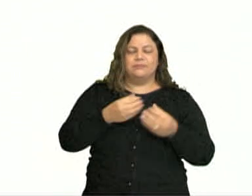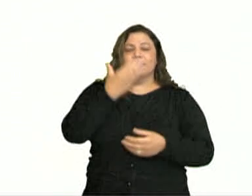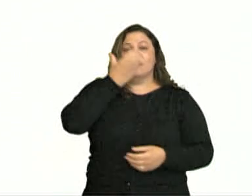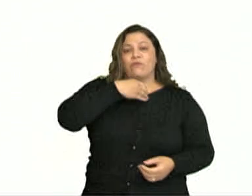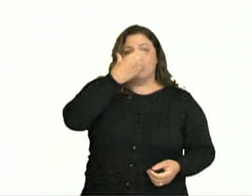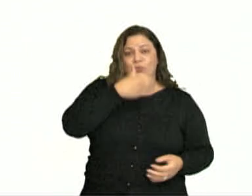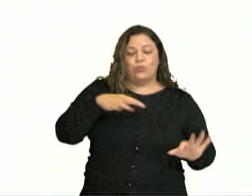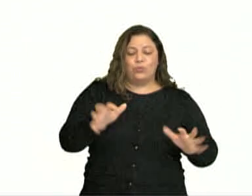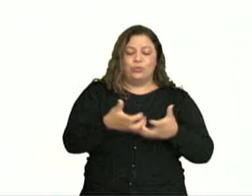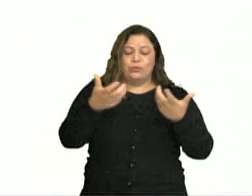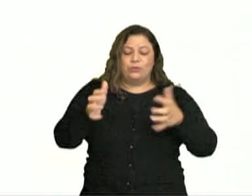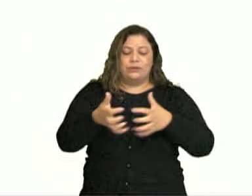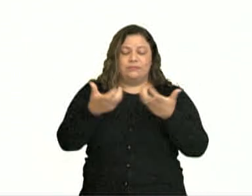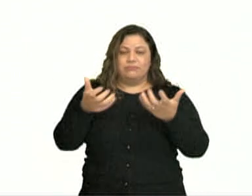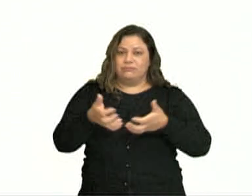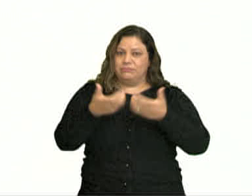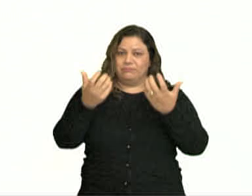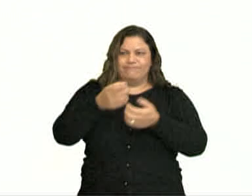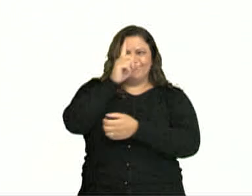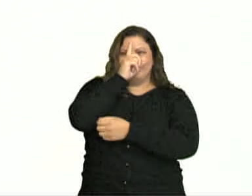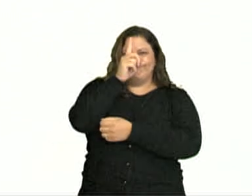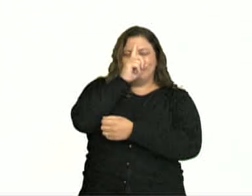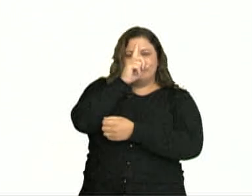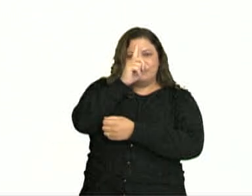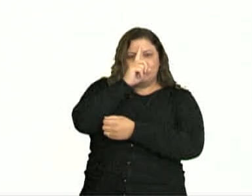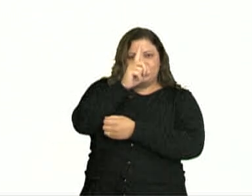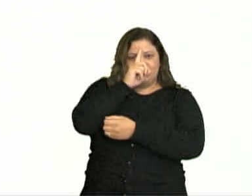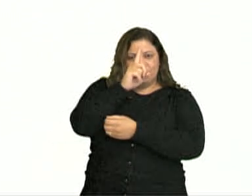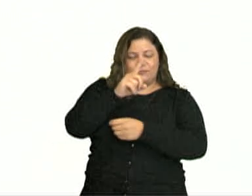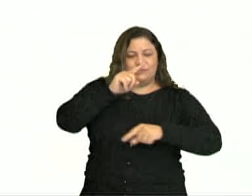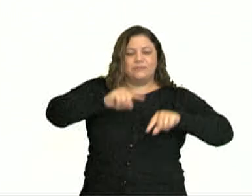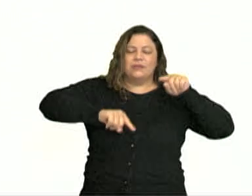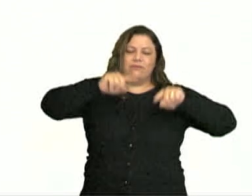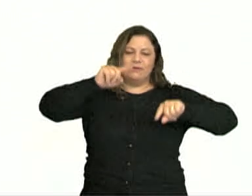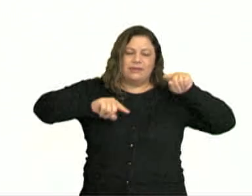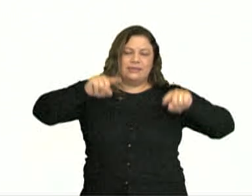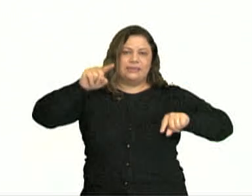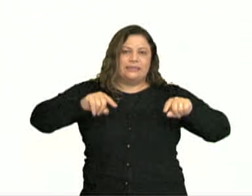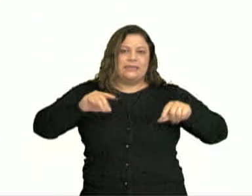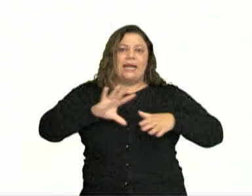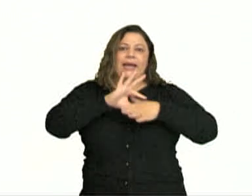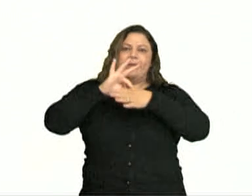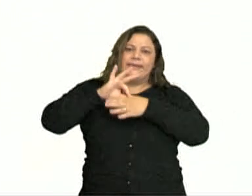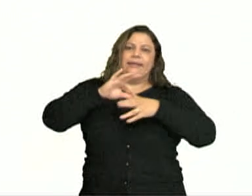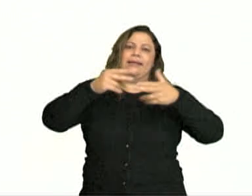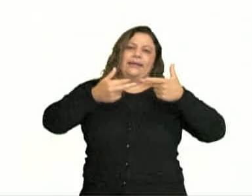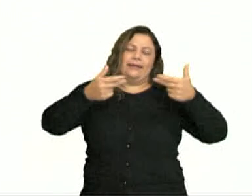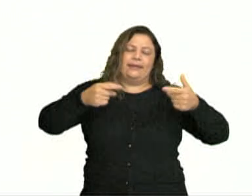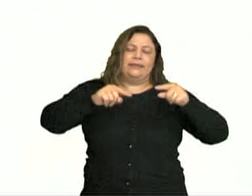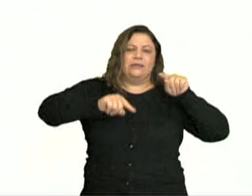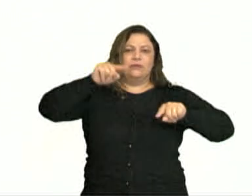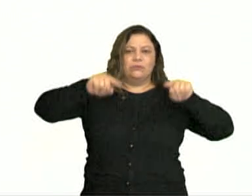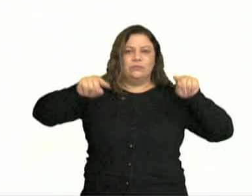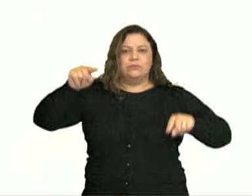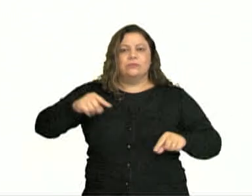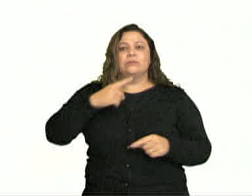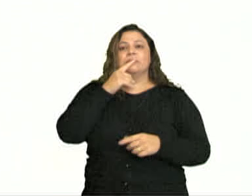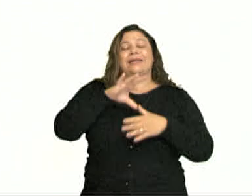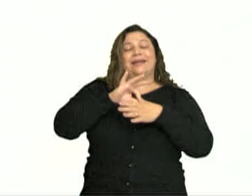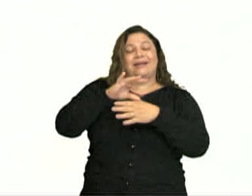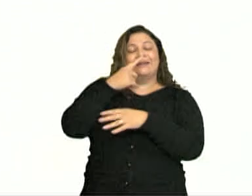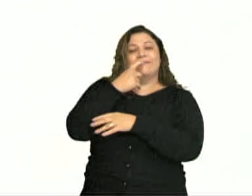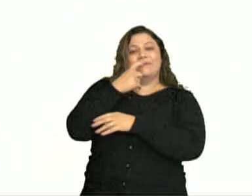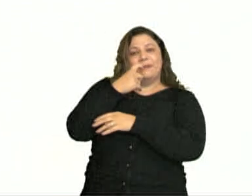frutas, legumes e vegetais diariamente, variar a fonte de proteína, alternando entre carne vermelha,